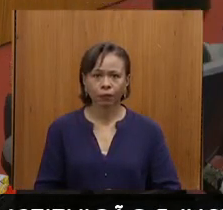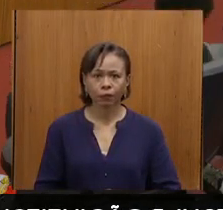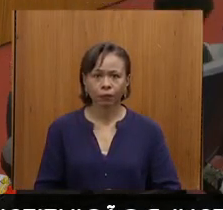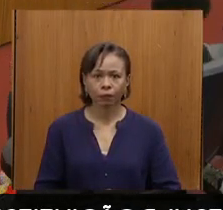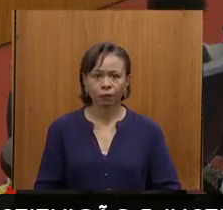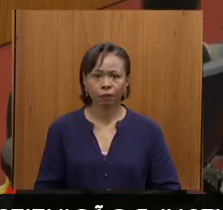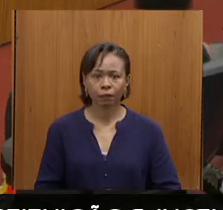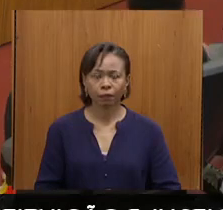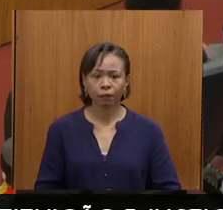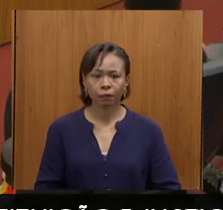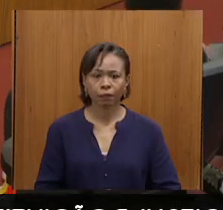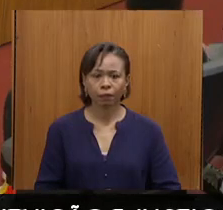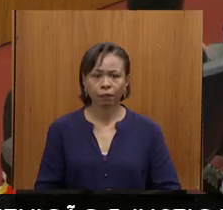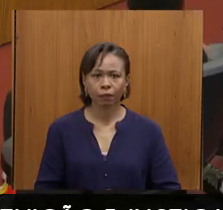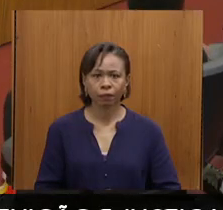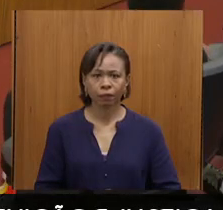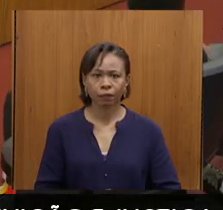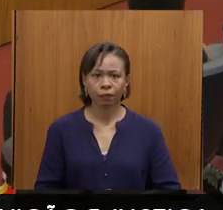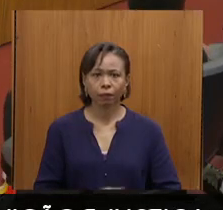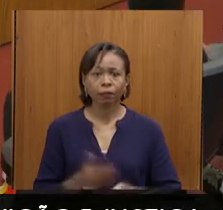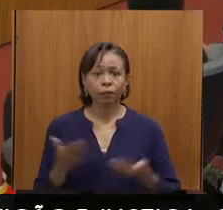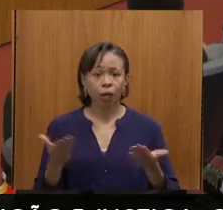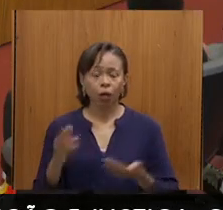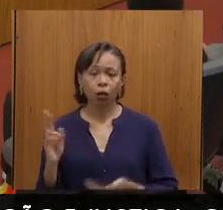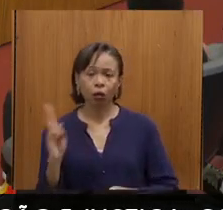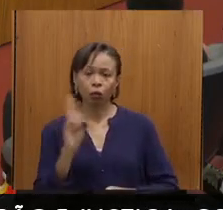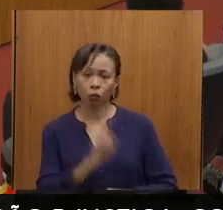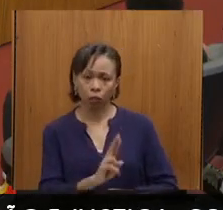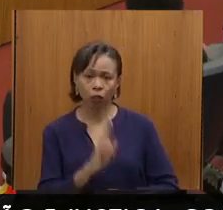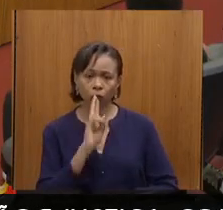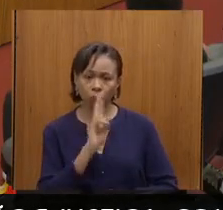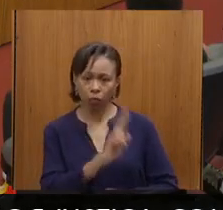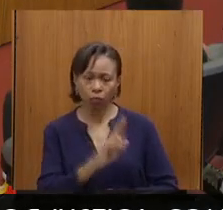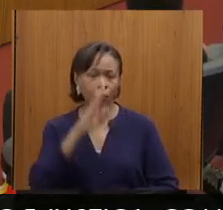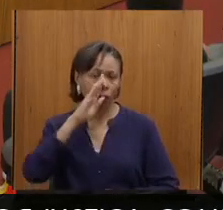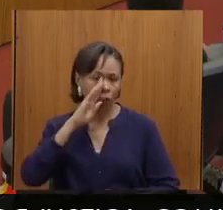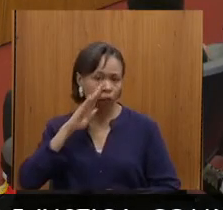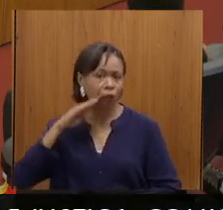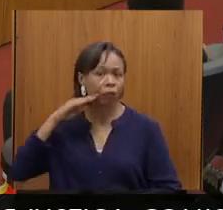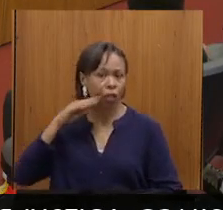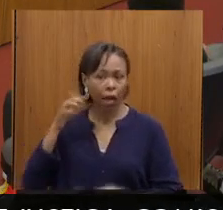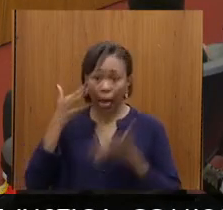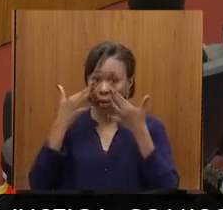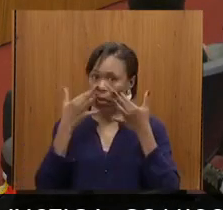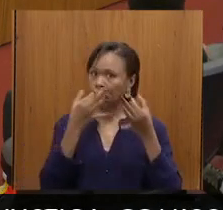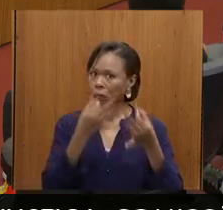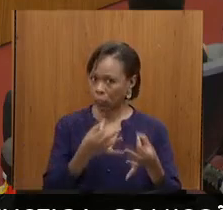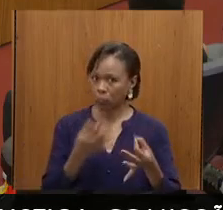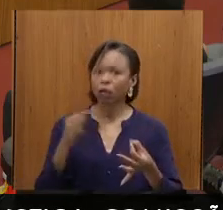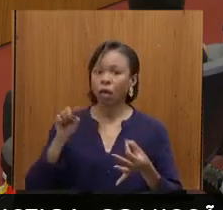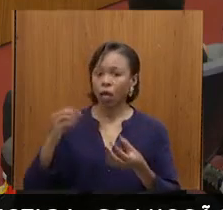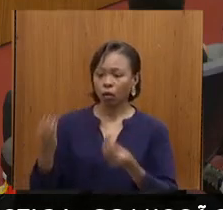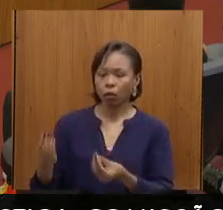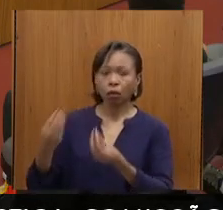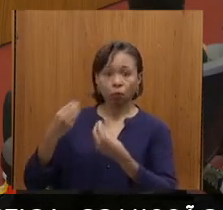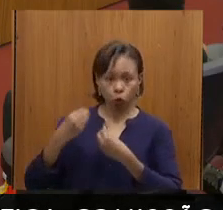Bem, então, aqui na réplica, primeiro a deputada Beatriz muito atenta, ela já me passou aqui